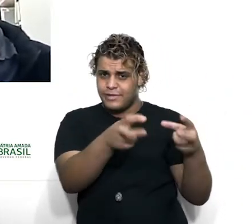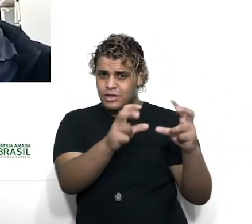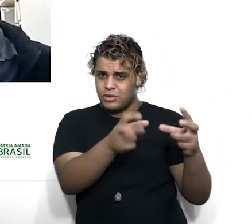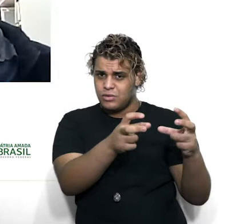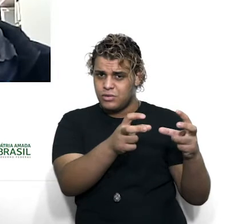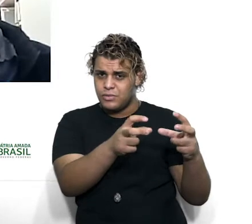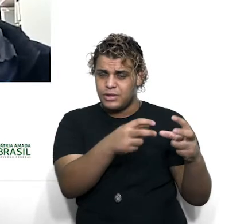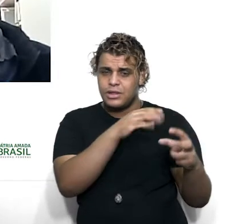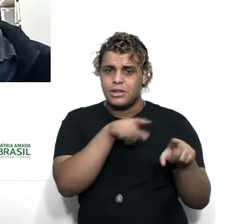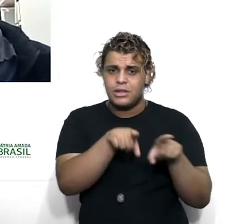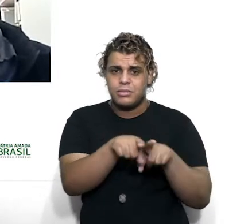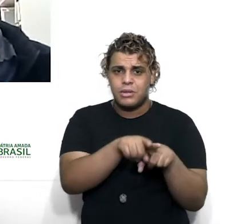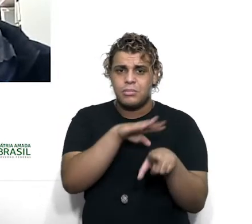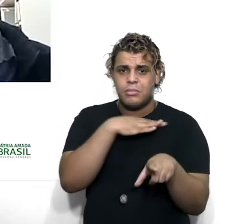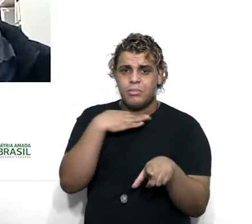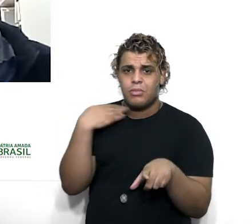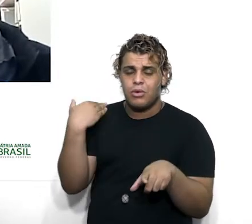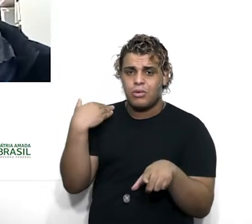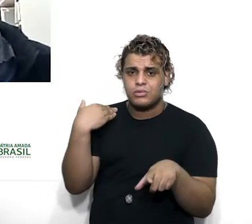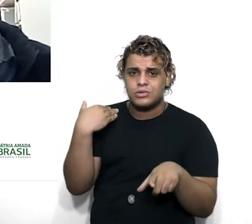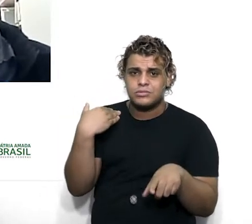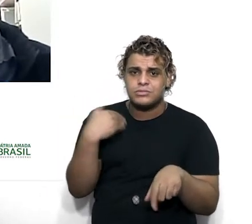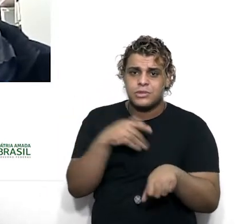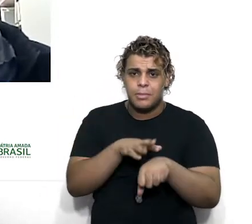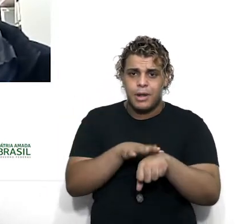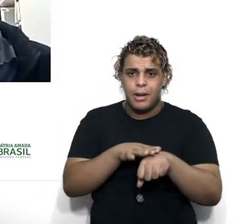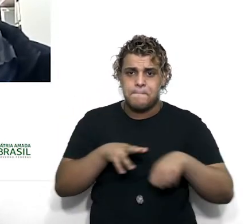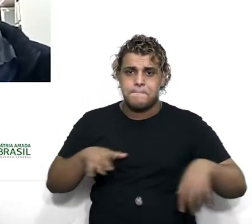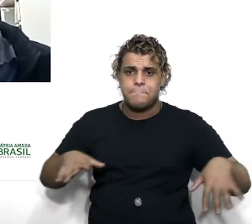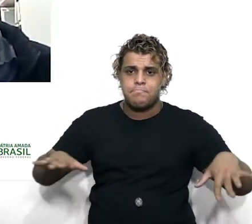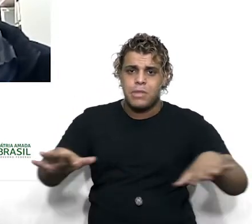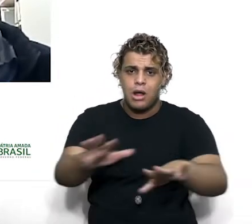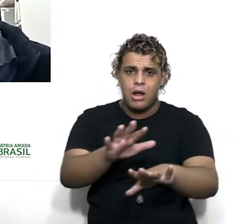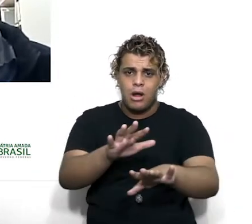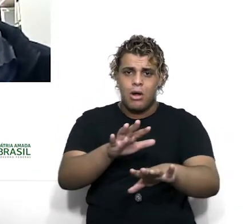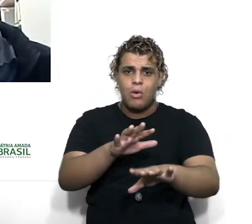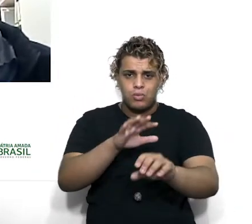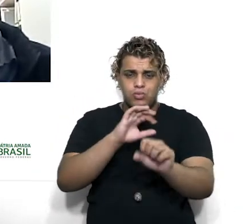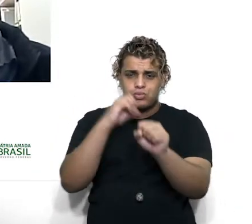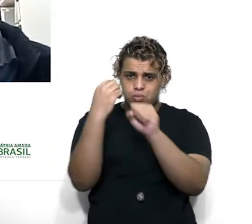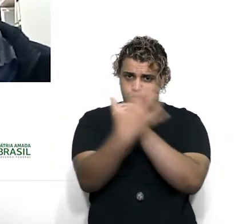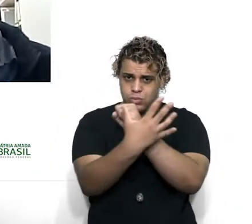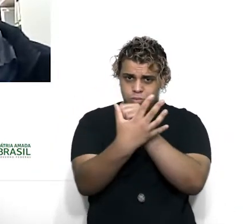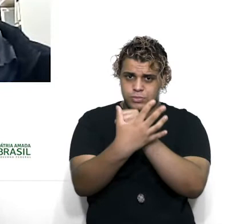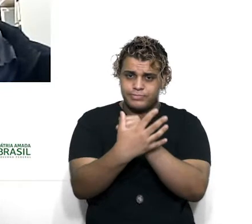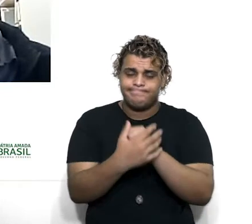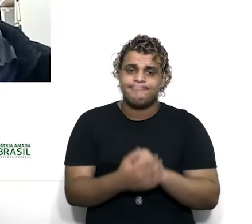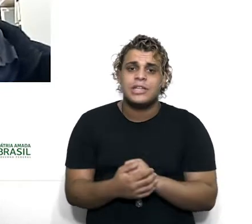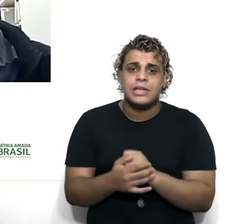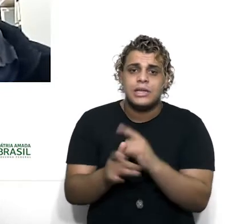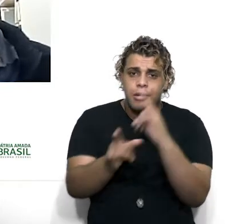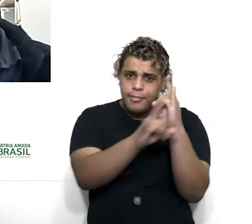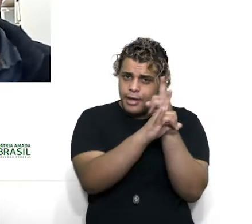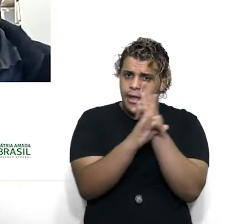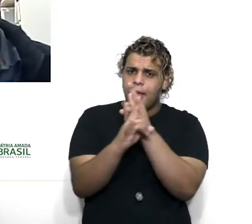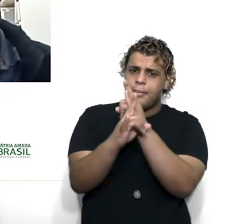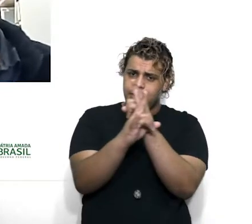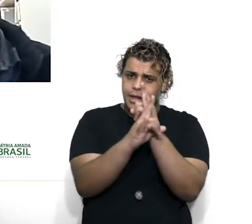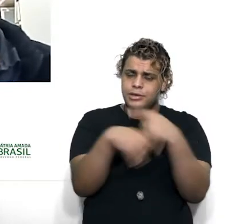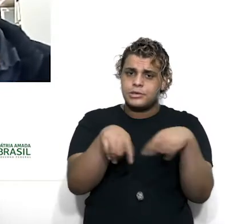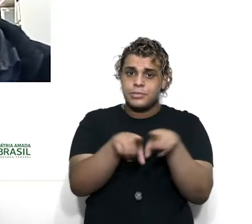ambiente solitário por um lado e virtual por outro. E eu queria agora que você falasse um pouquinho da morte.